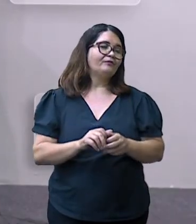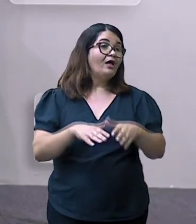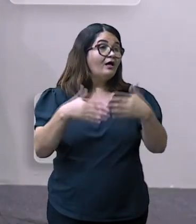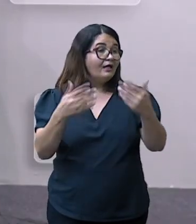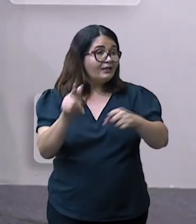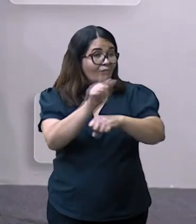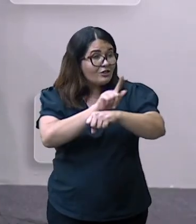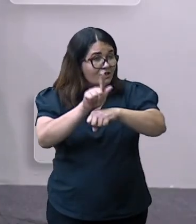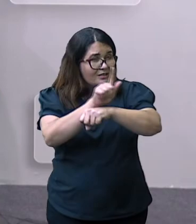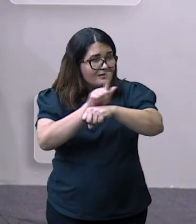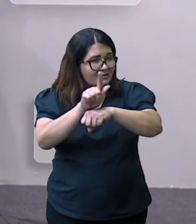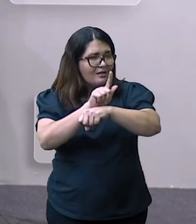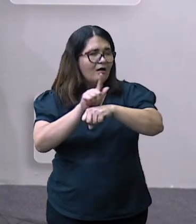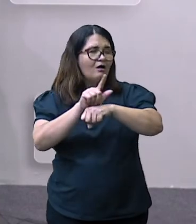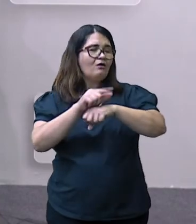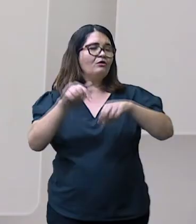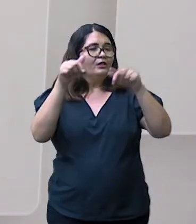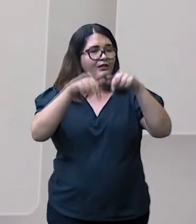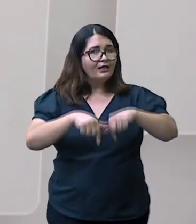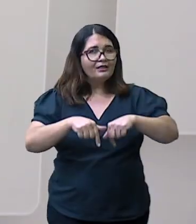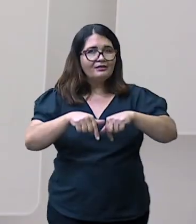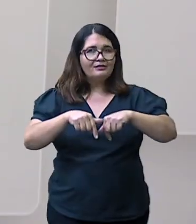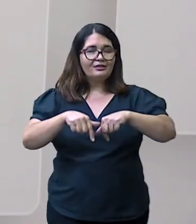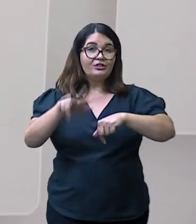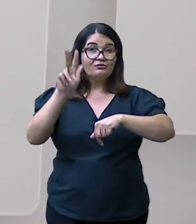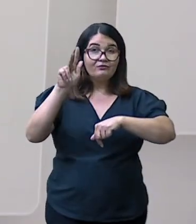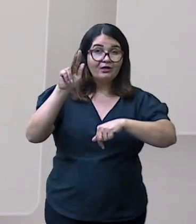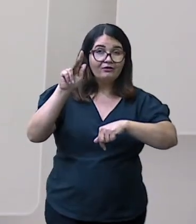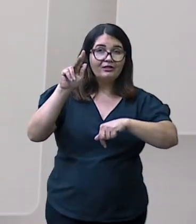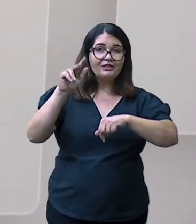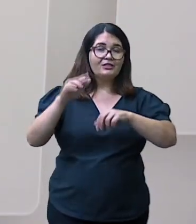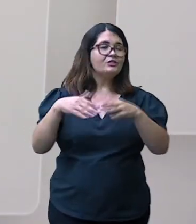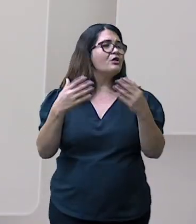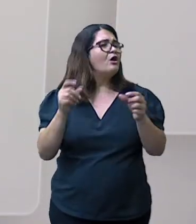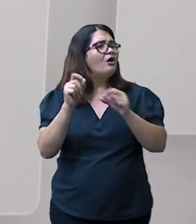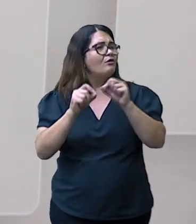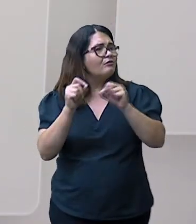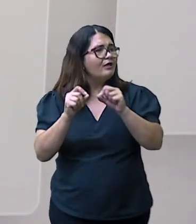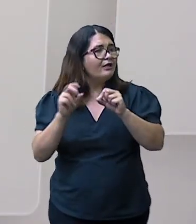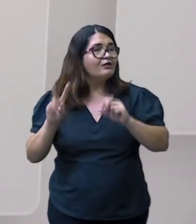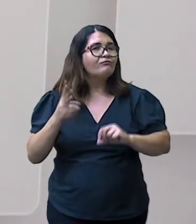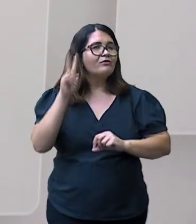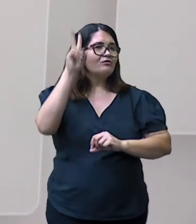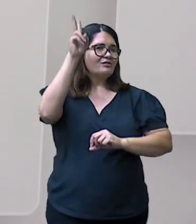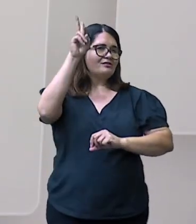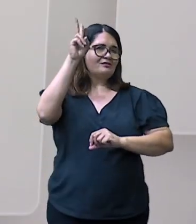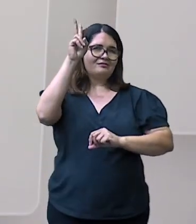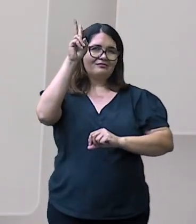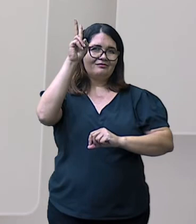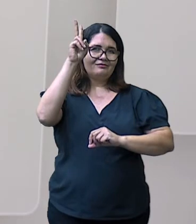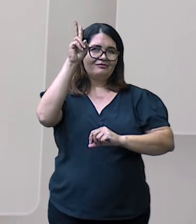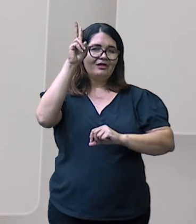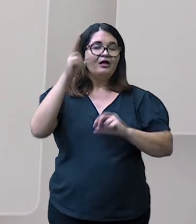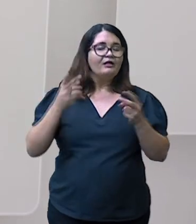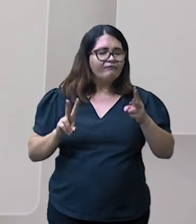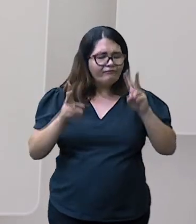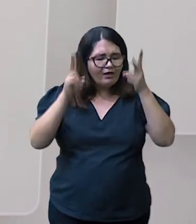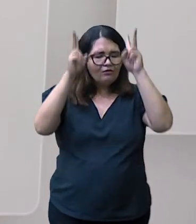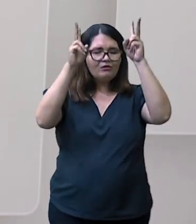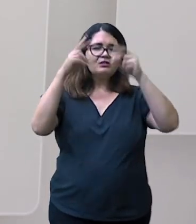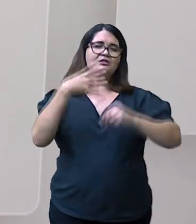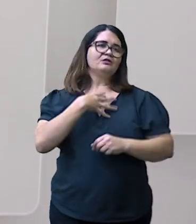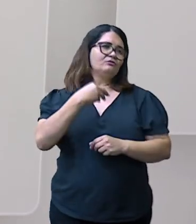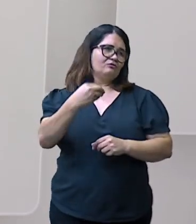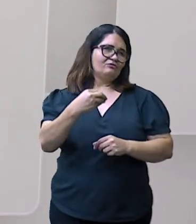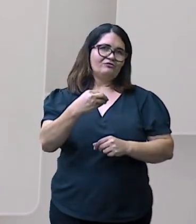de Valadares, a atual gestão, ela está valorizando os filhos. Então, está tendo essa